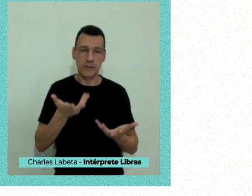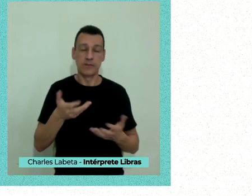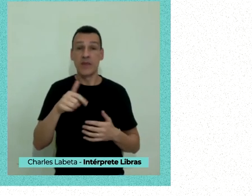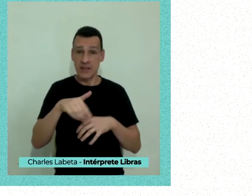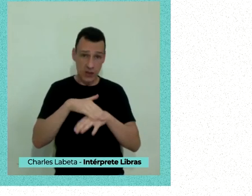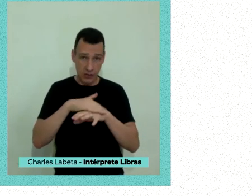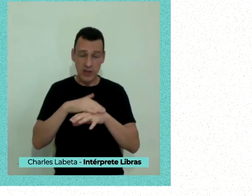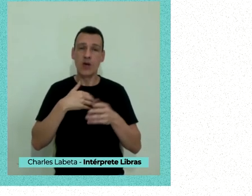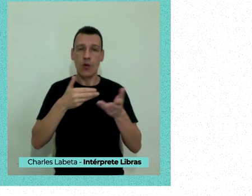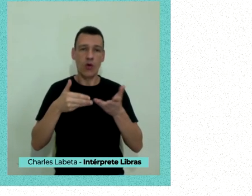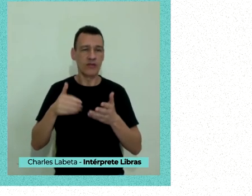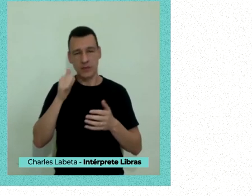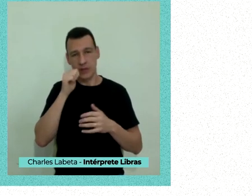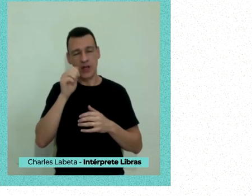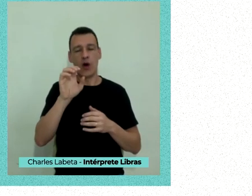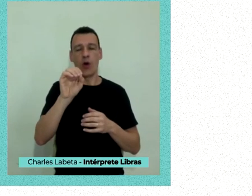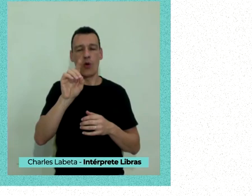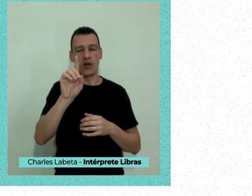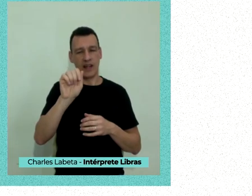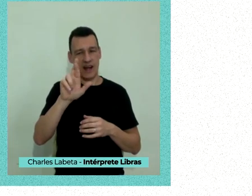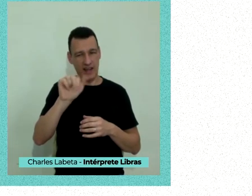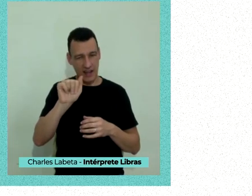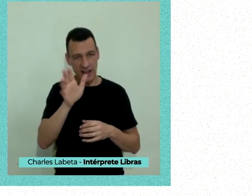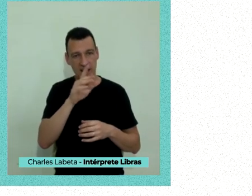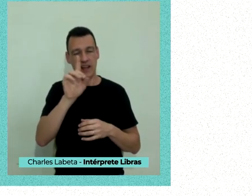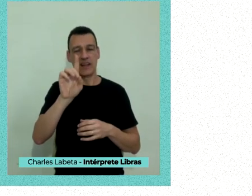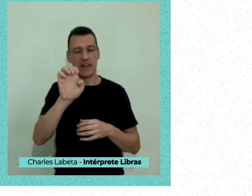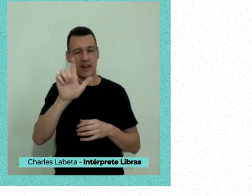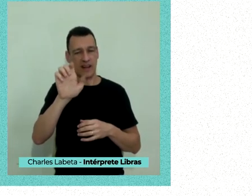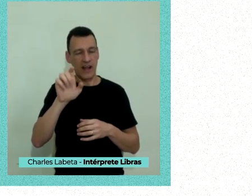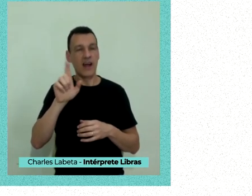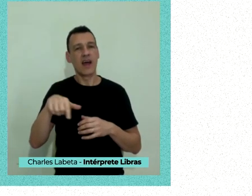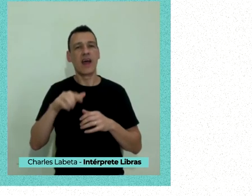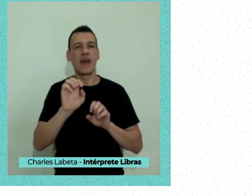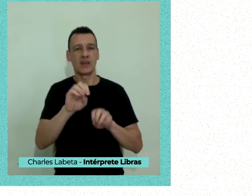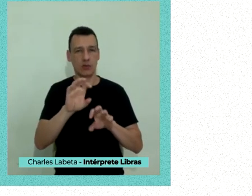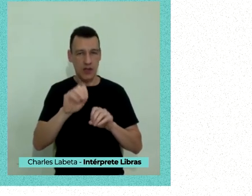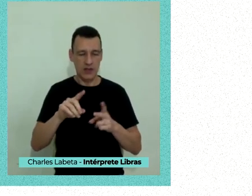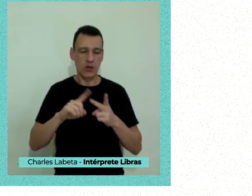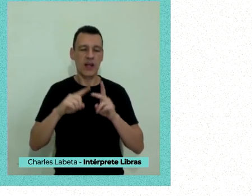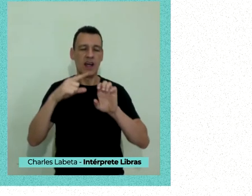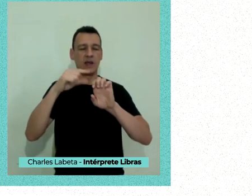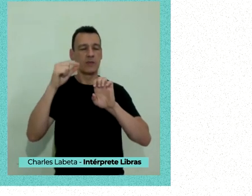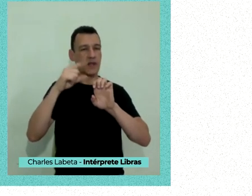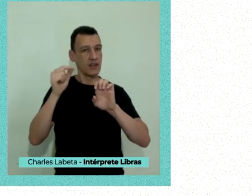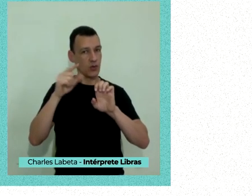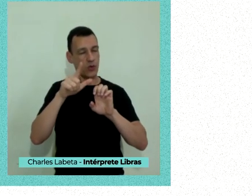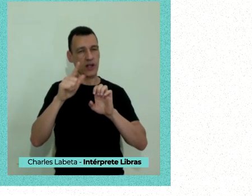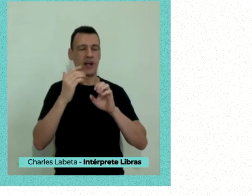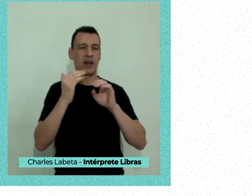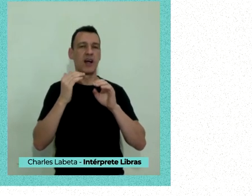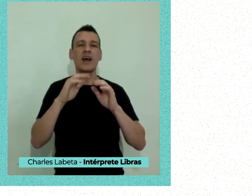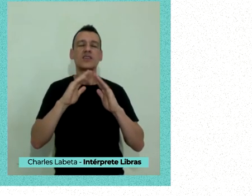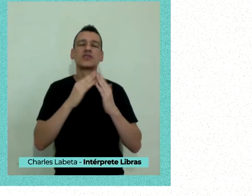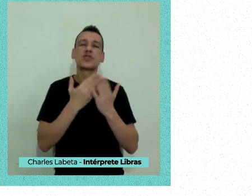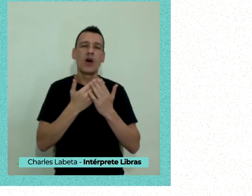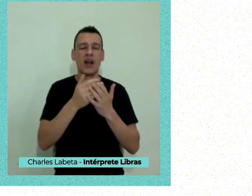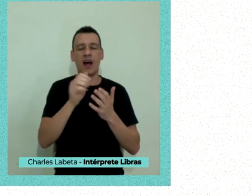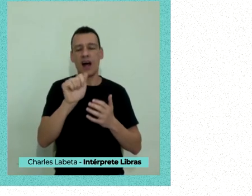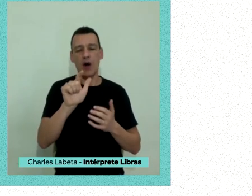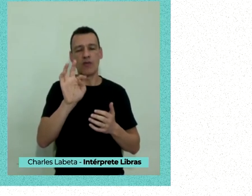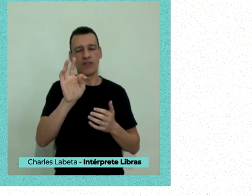Odara Delé, que é educadora, empreendedora social da empresa Alfabanto.